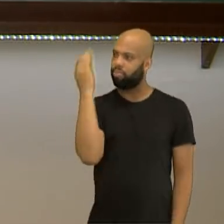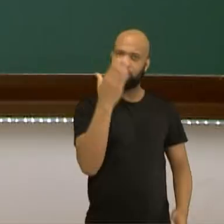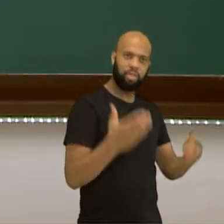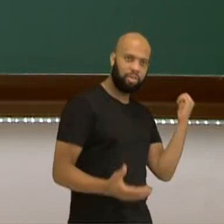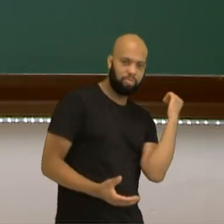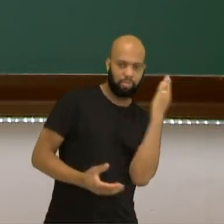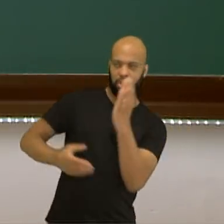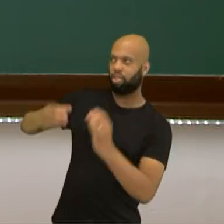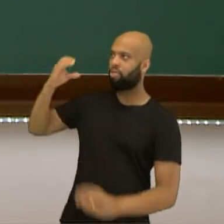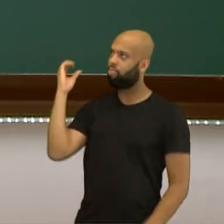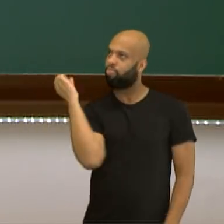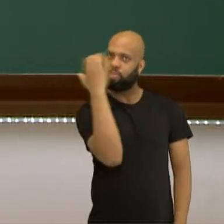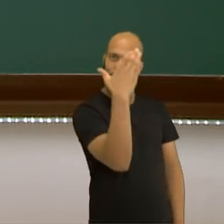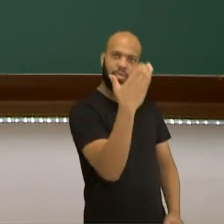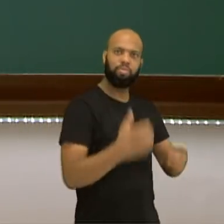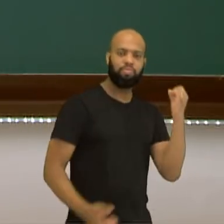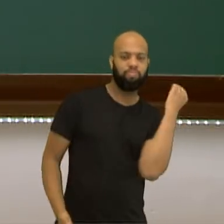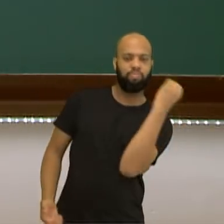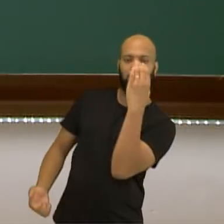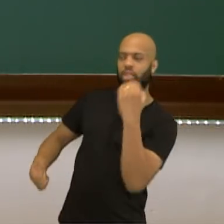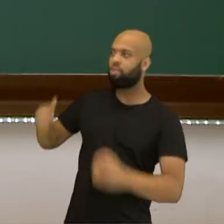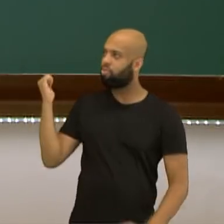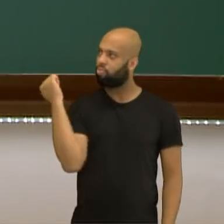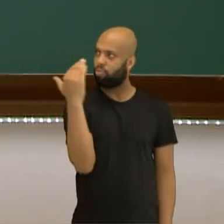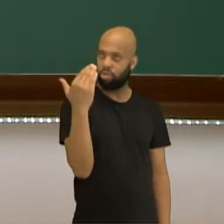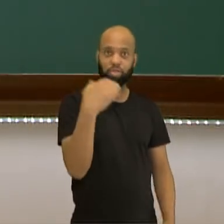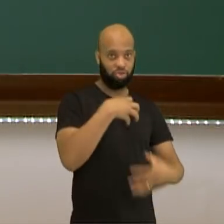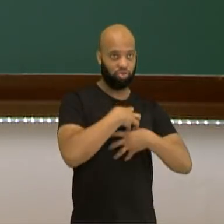pensou, criou, vamos lá fazer um novo esporte.